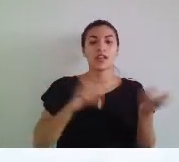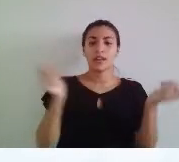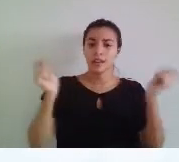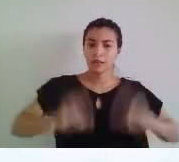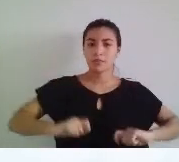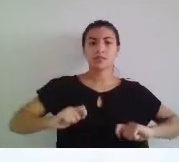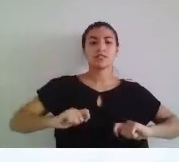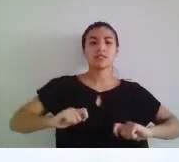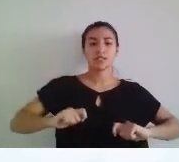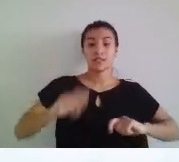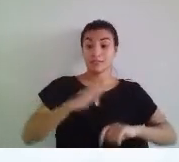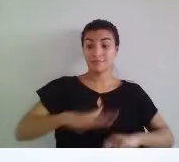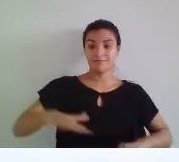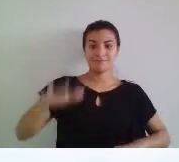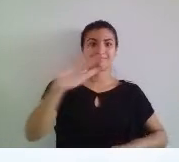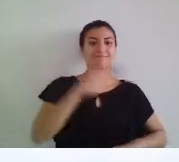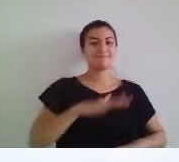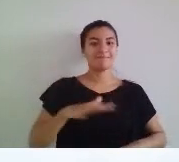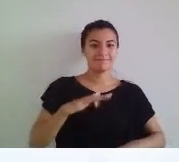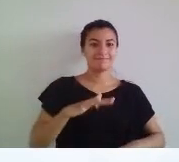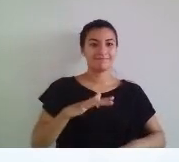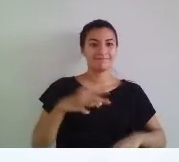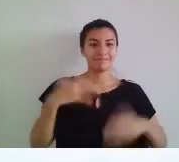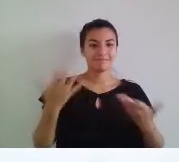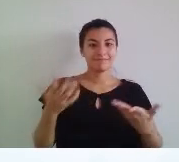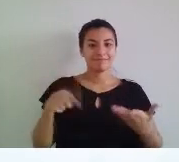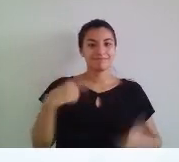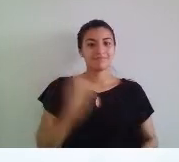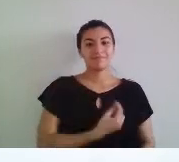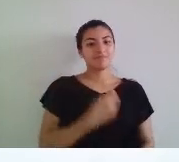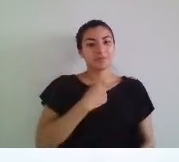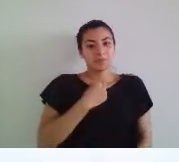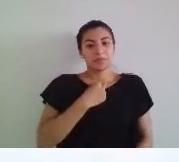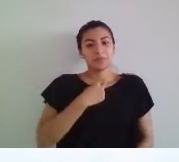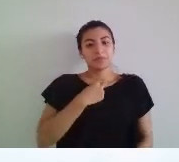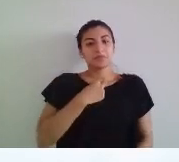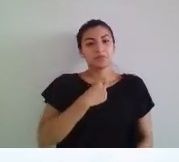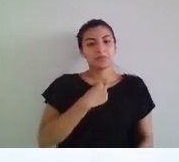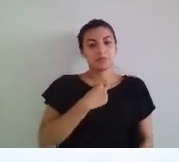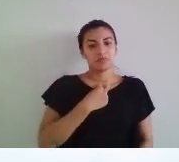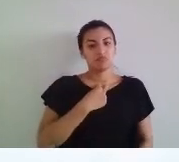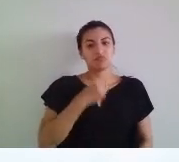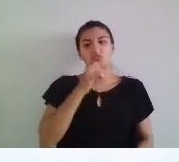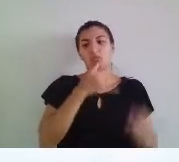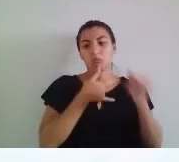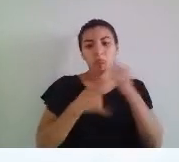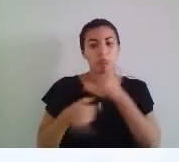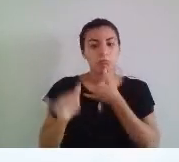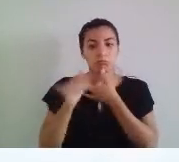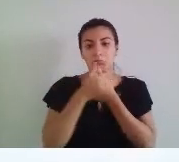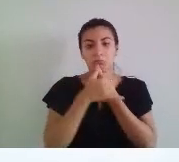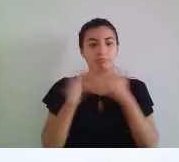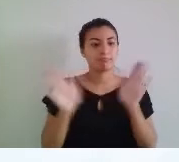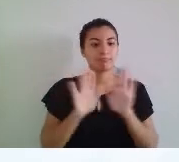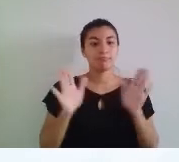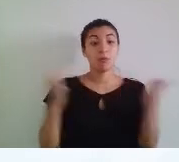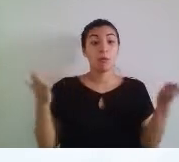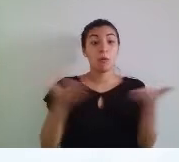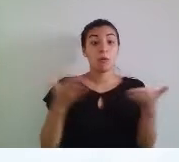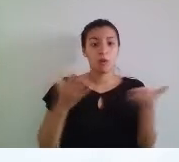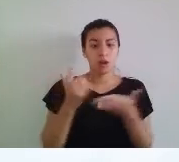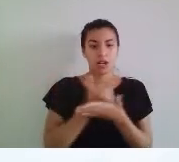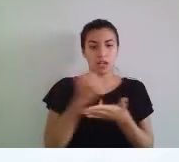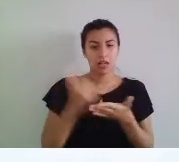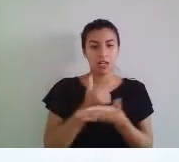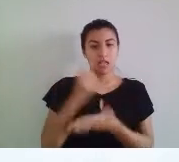têm espaço. Então, a gente não pode ficar se lamentando. Ainda hoje, na Folha de São Paulo, tem uma